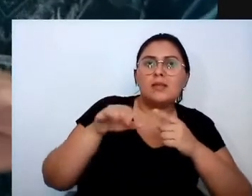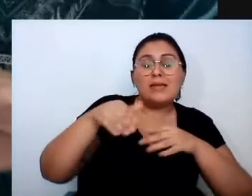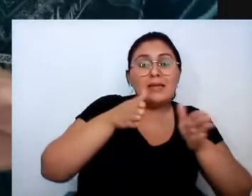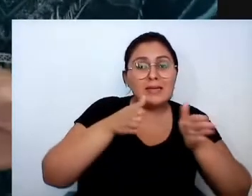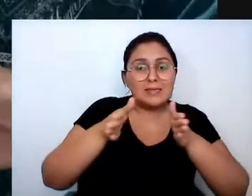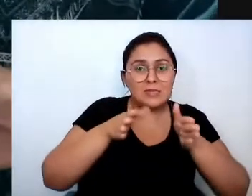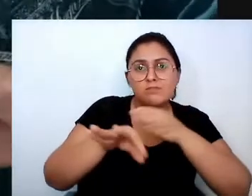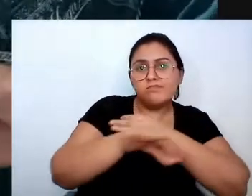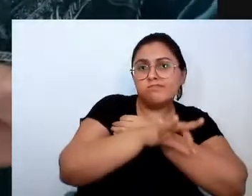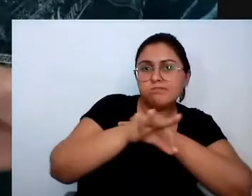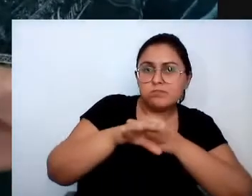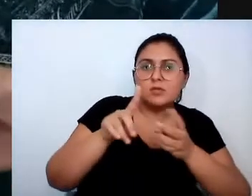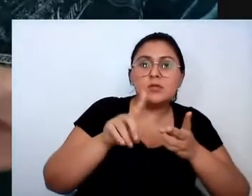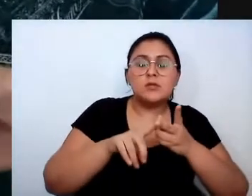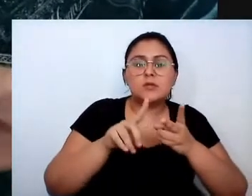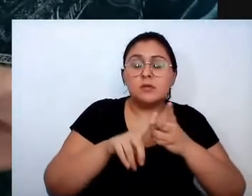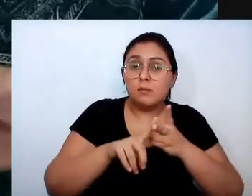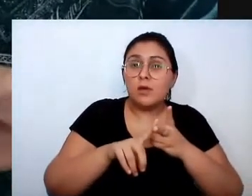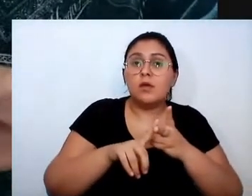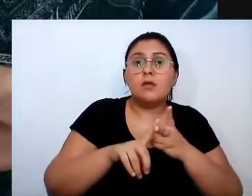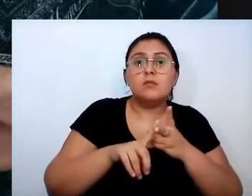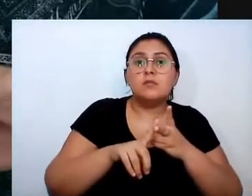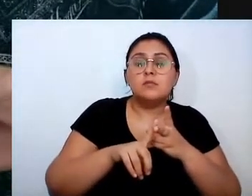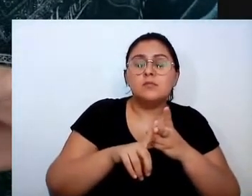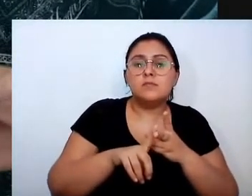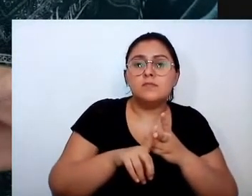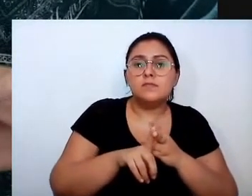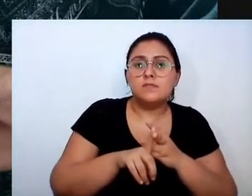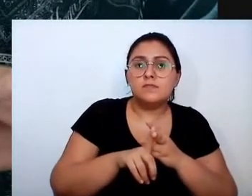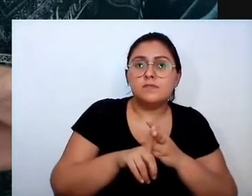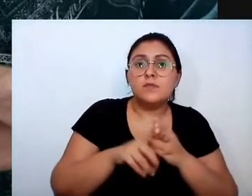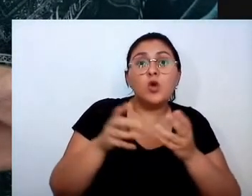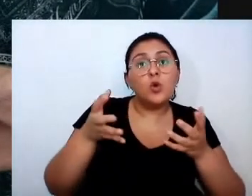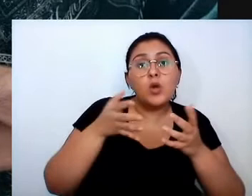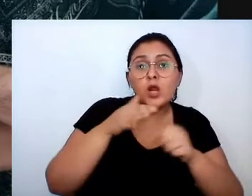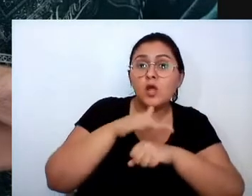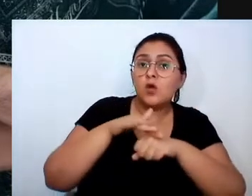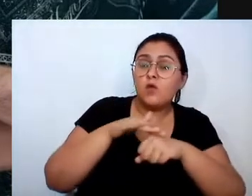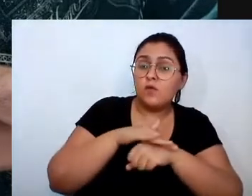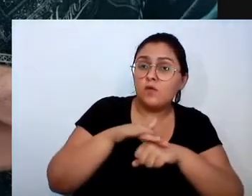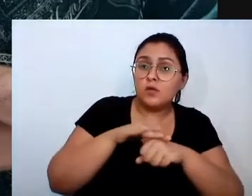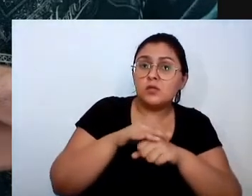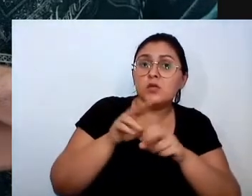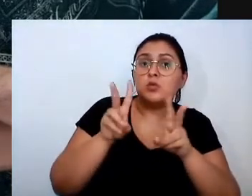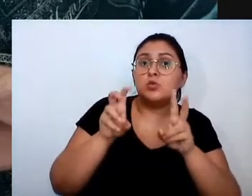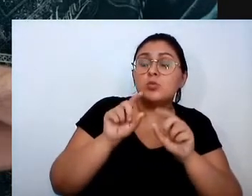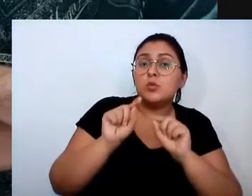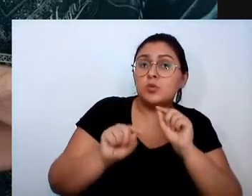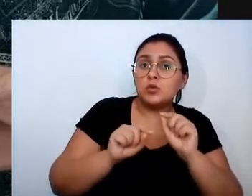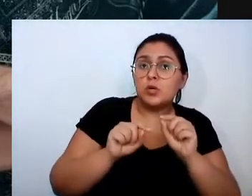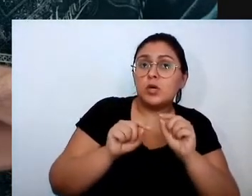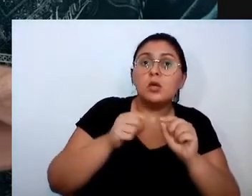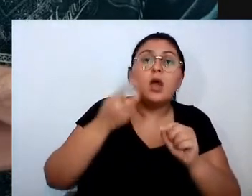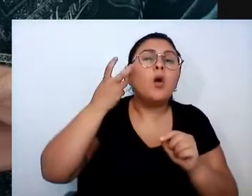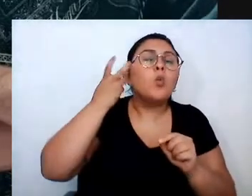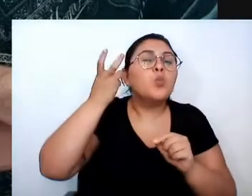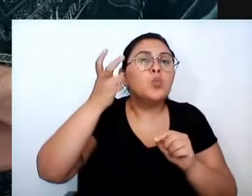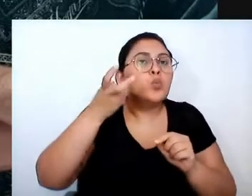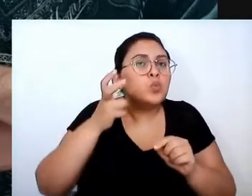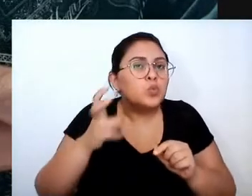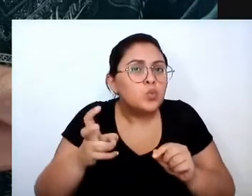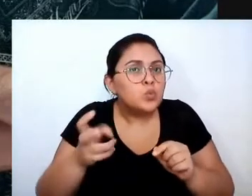é a acessibilidade, né, e a construção da cultura inclusiva, né?